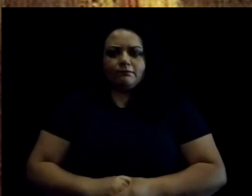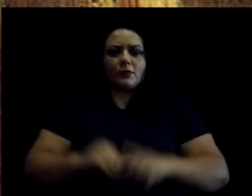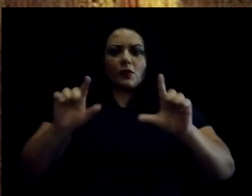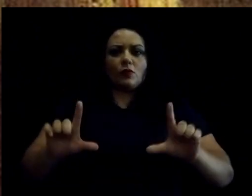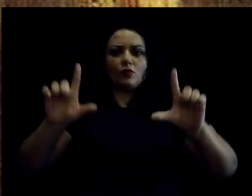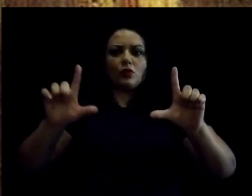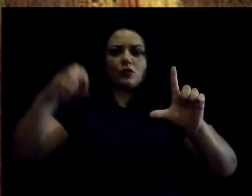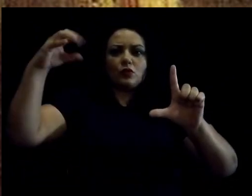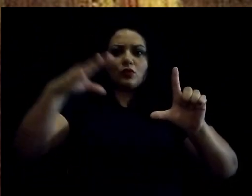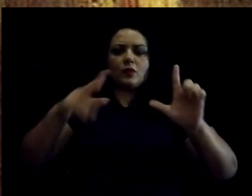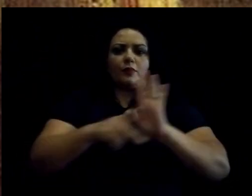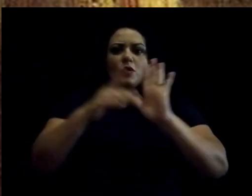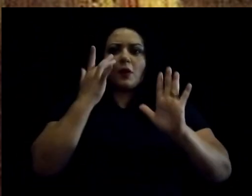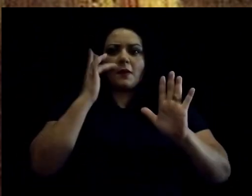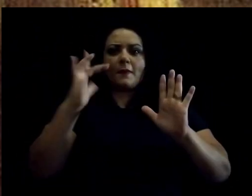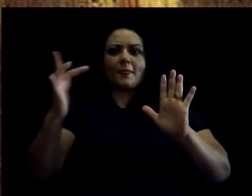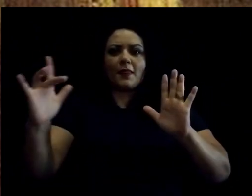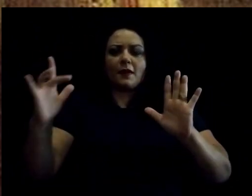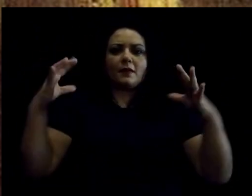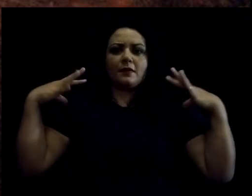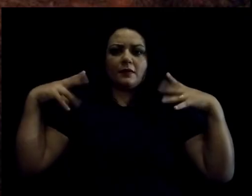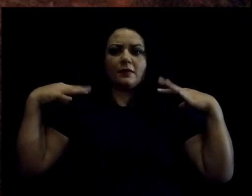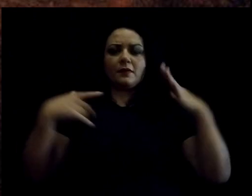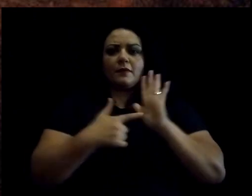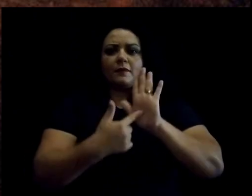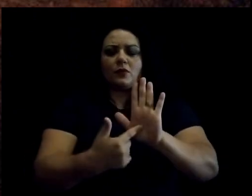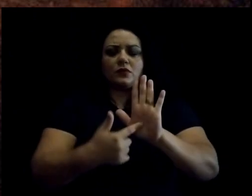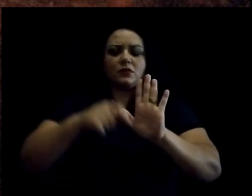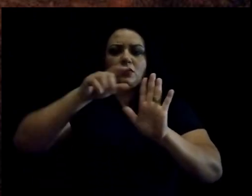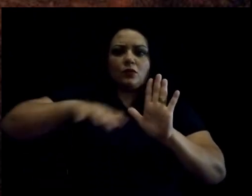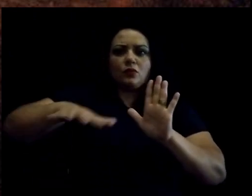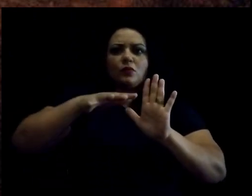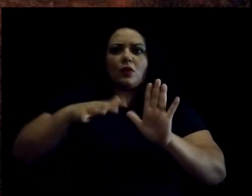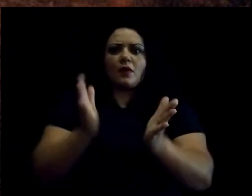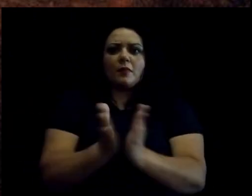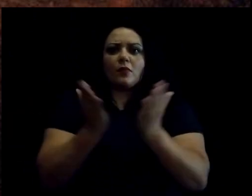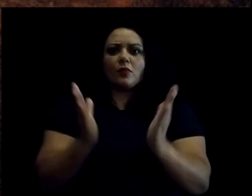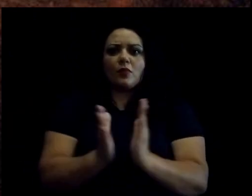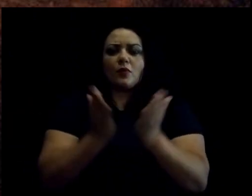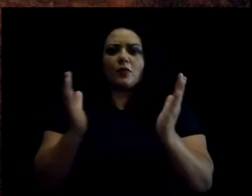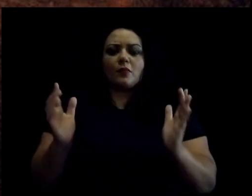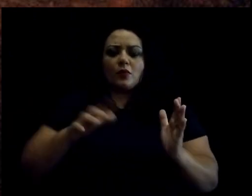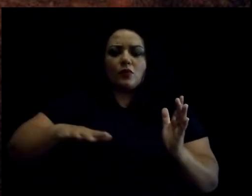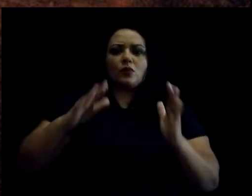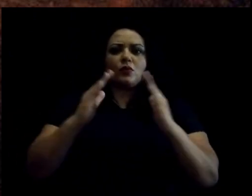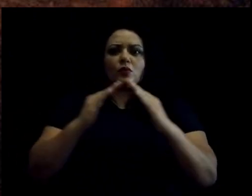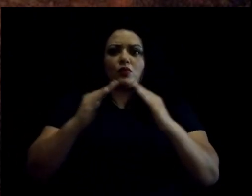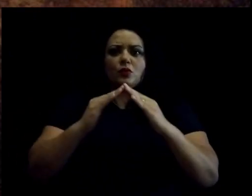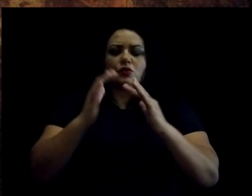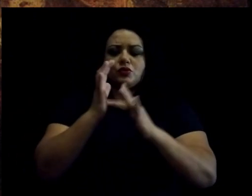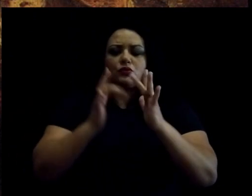A cena, iluminada pela luz dourada do anjo, revela a pobreza das condições em que nasceu o Salvador,